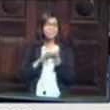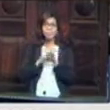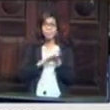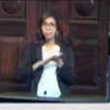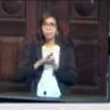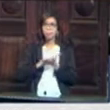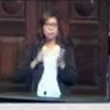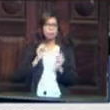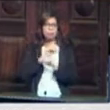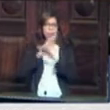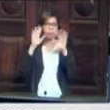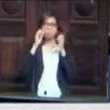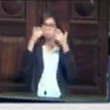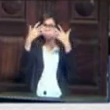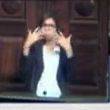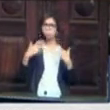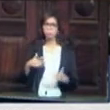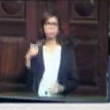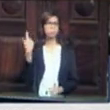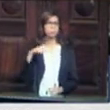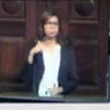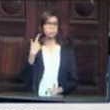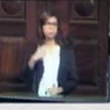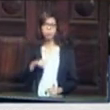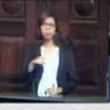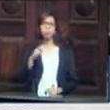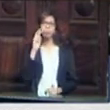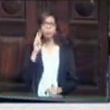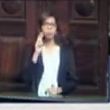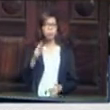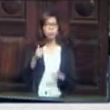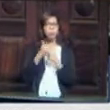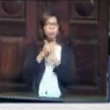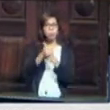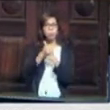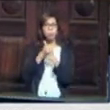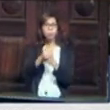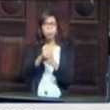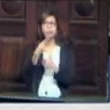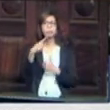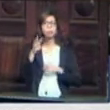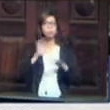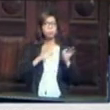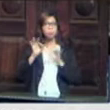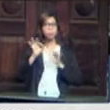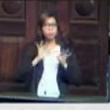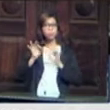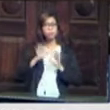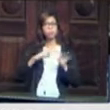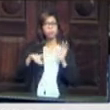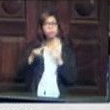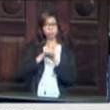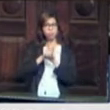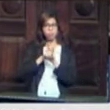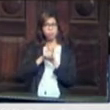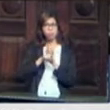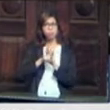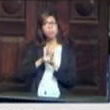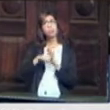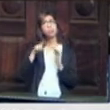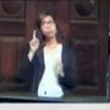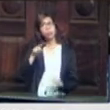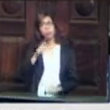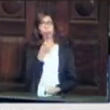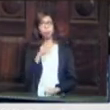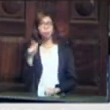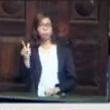de esclarecimento que acompanhe a justificativa do projeto, que não seja